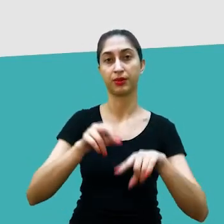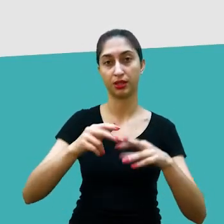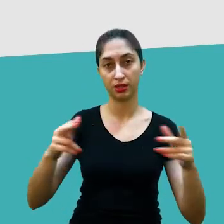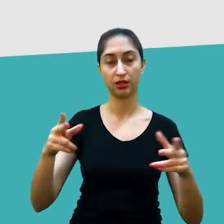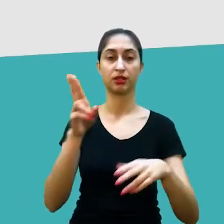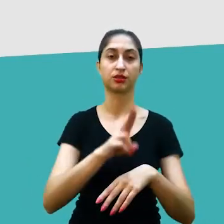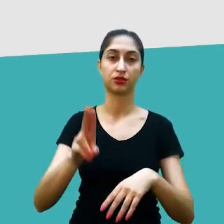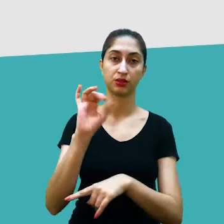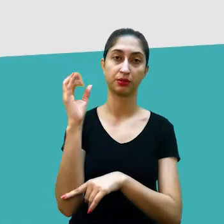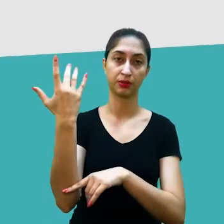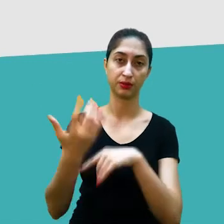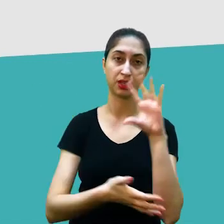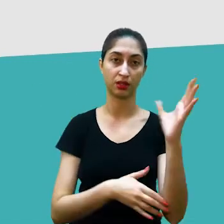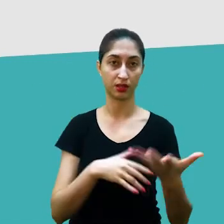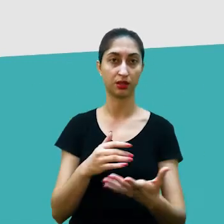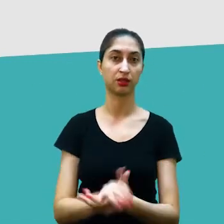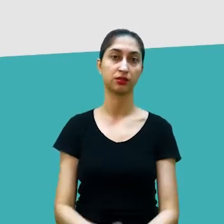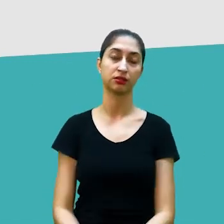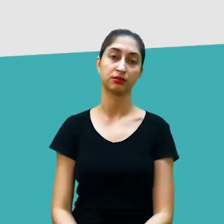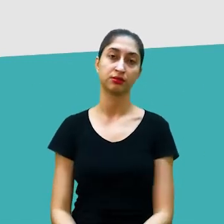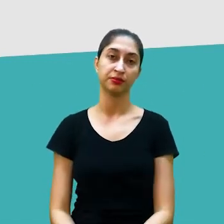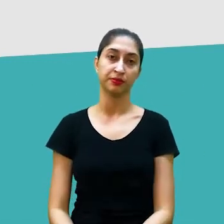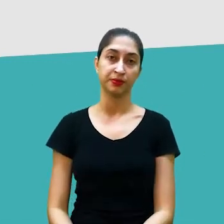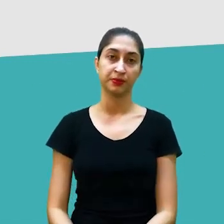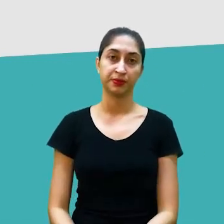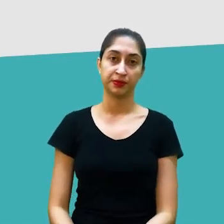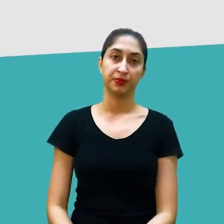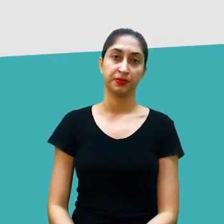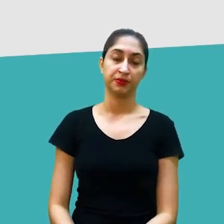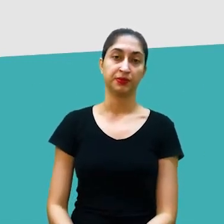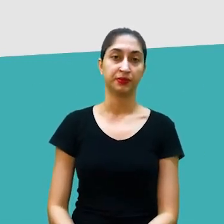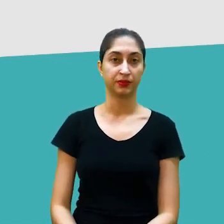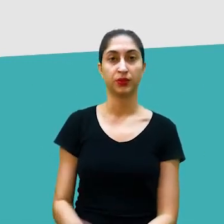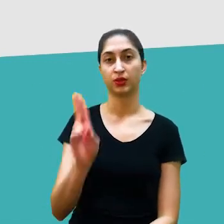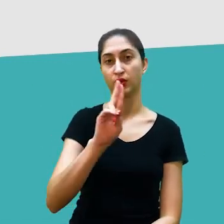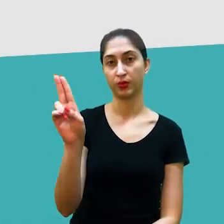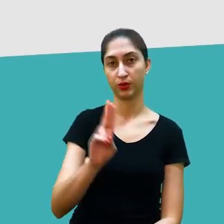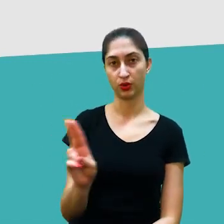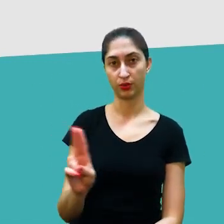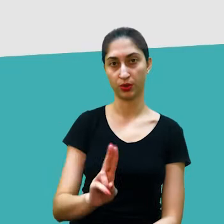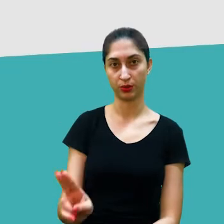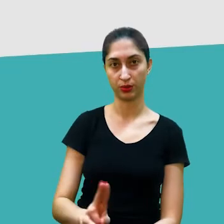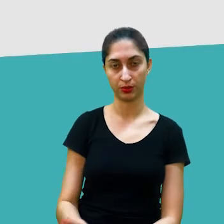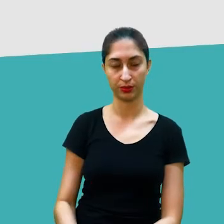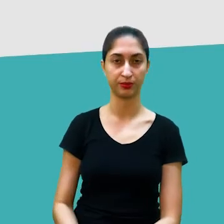de planta, enfim, vamos dar aqui para o pessoal um pouquinho de nomes, assim, né,